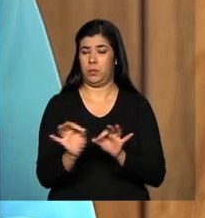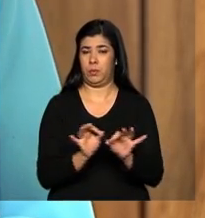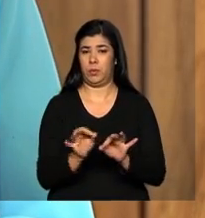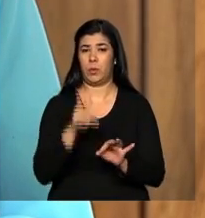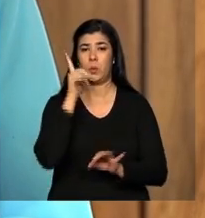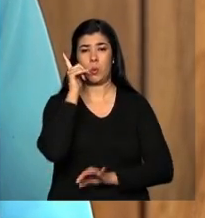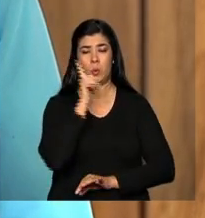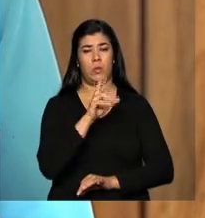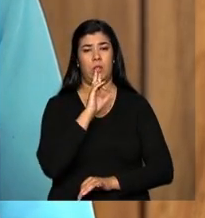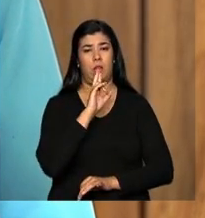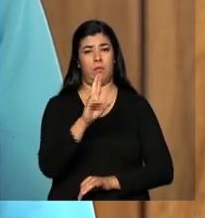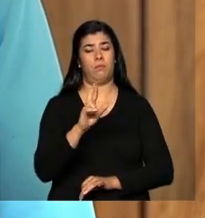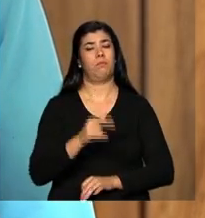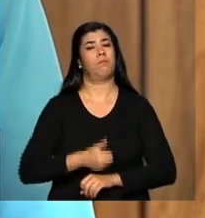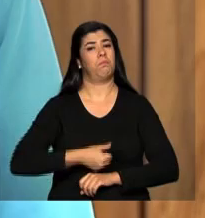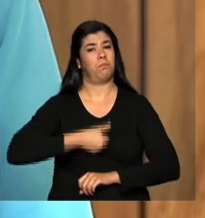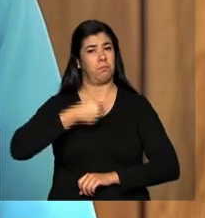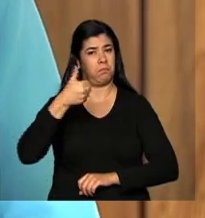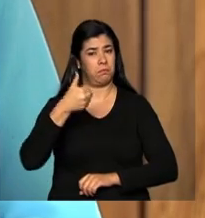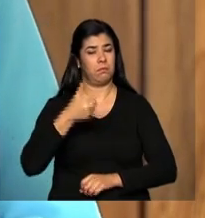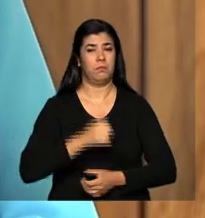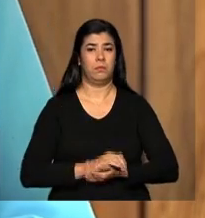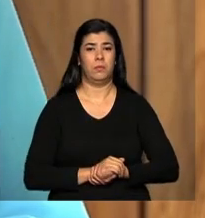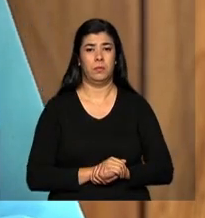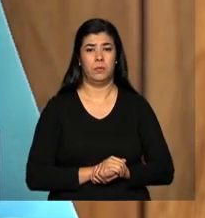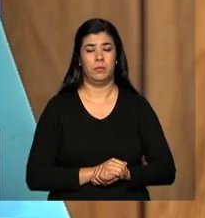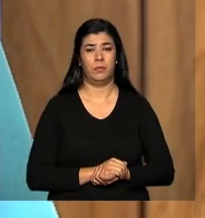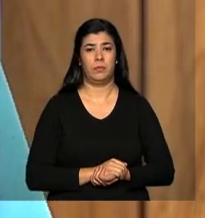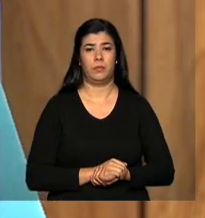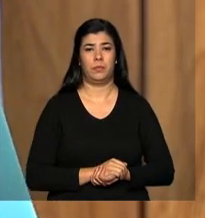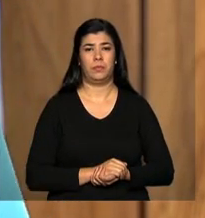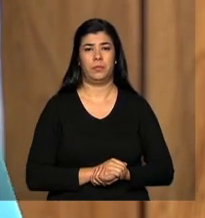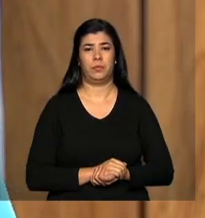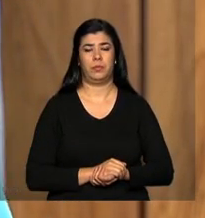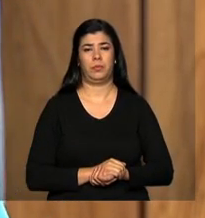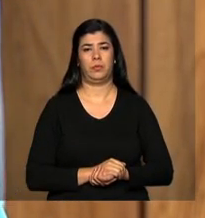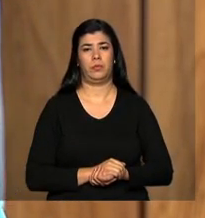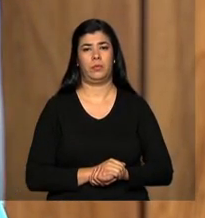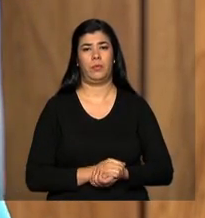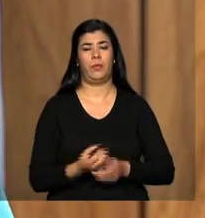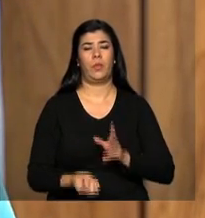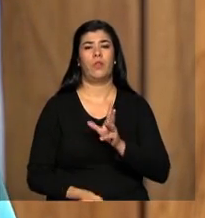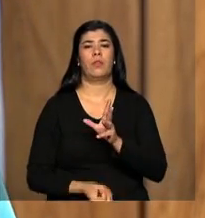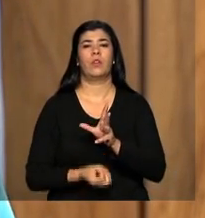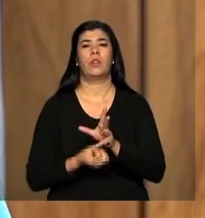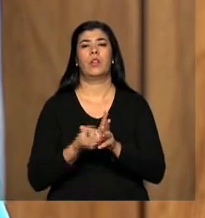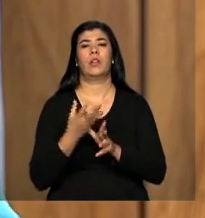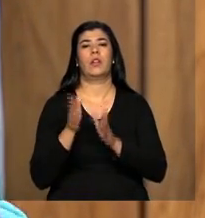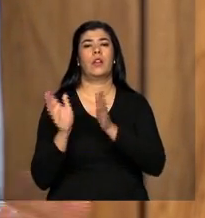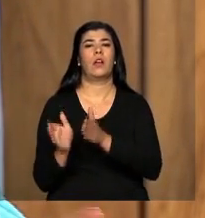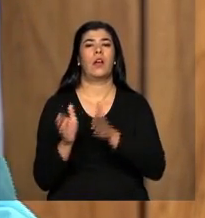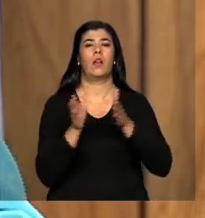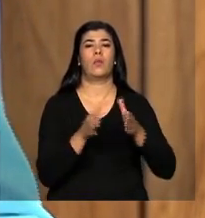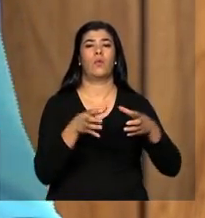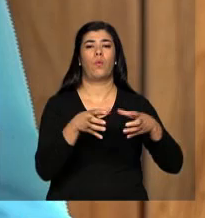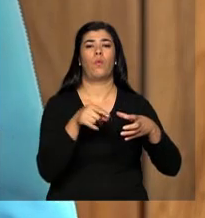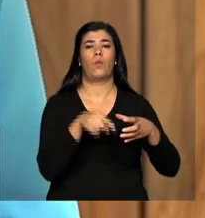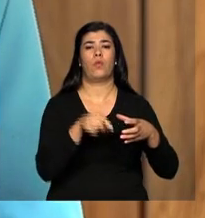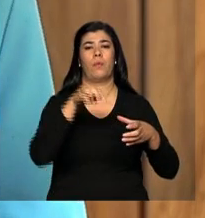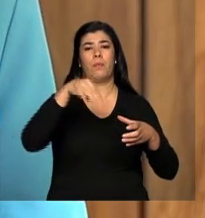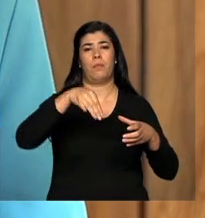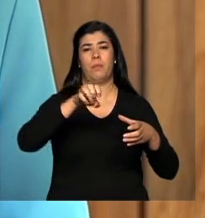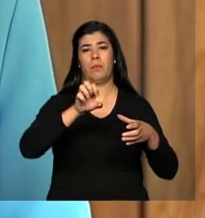conquistamos resultados bastante expressivos. Desde a criação do bloco, o comércio